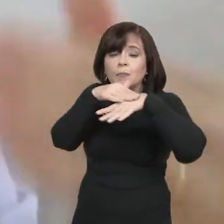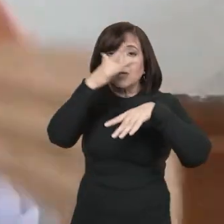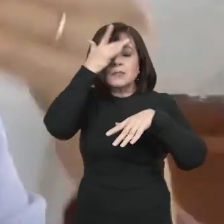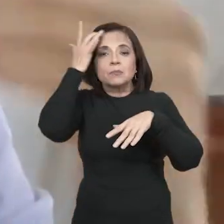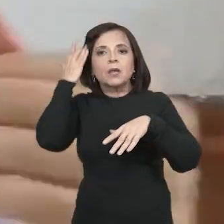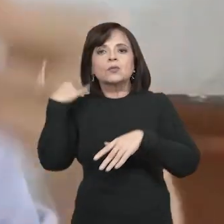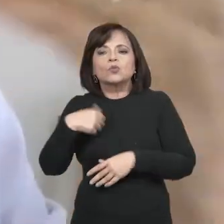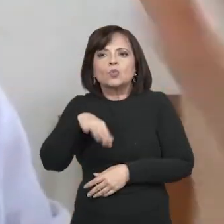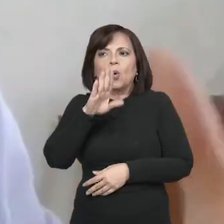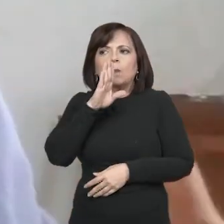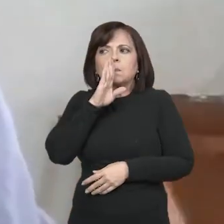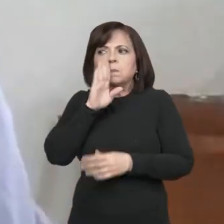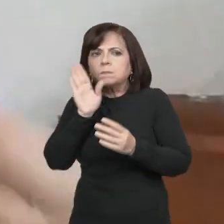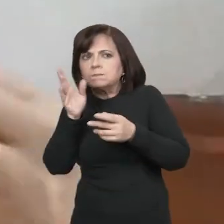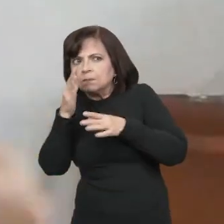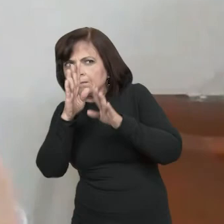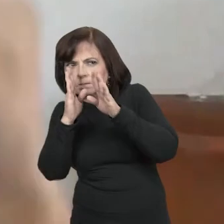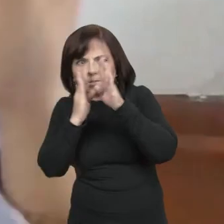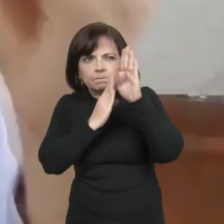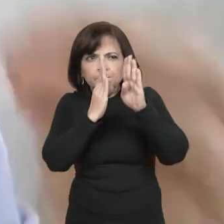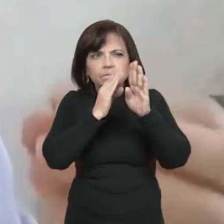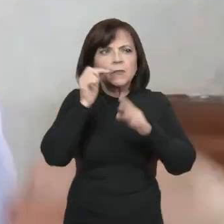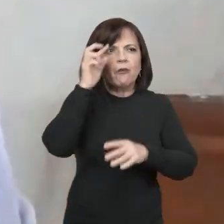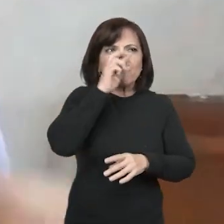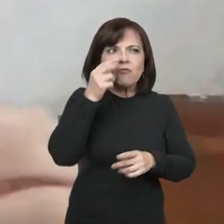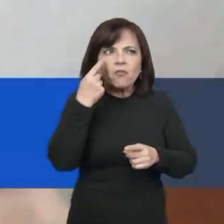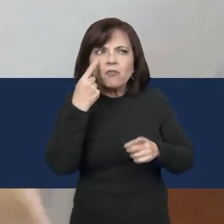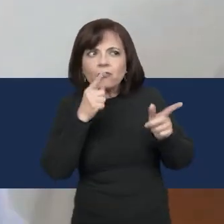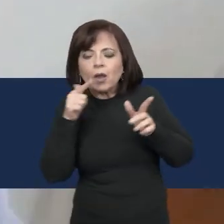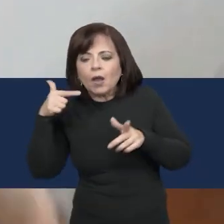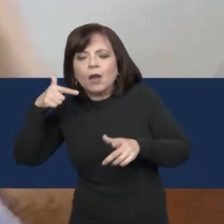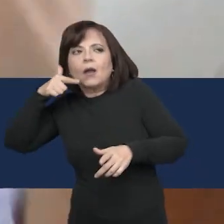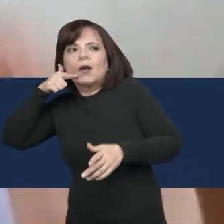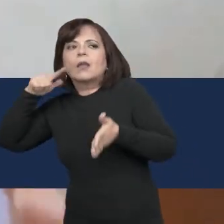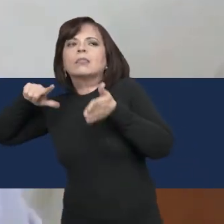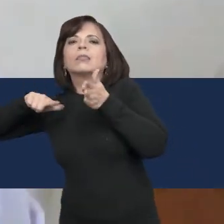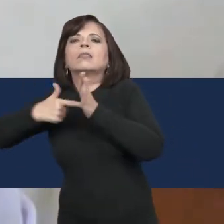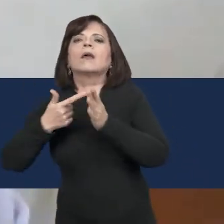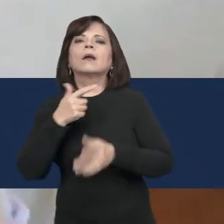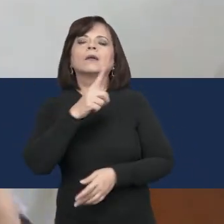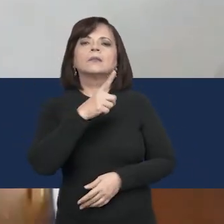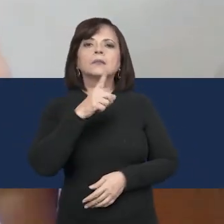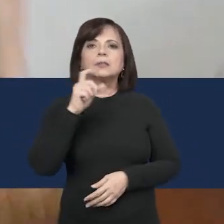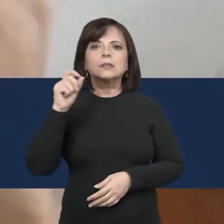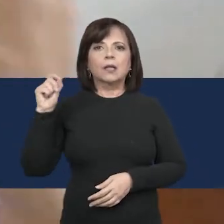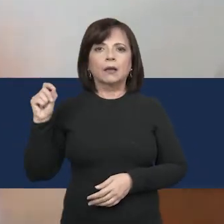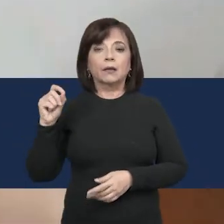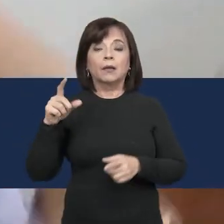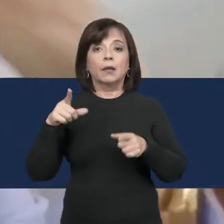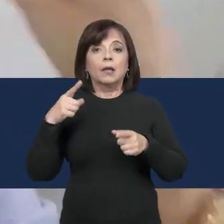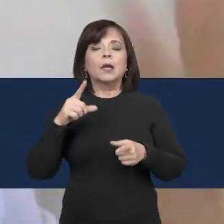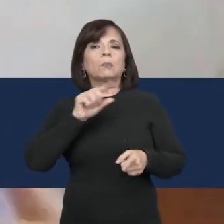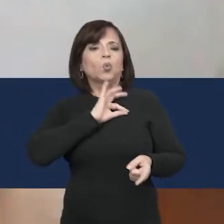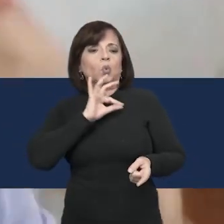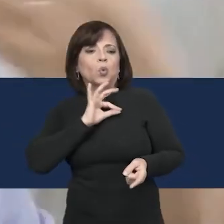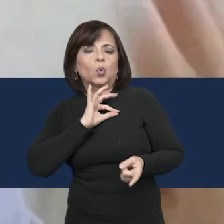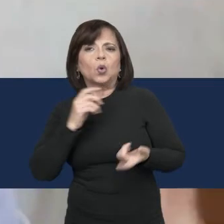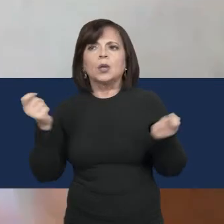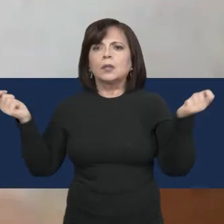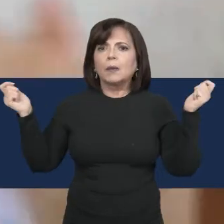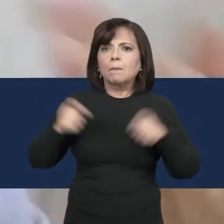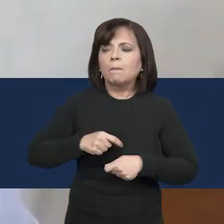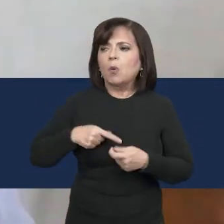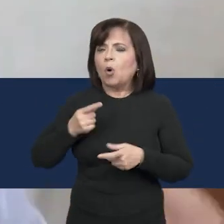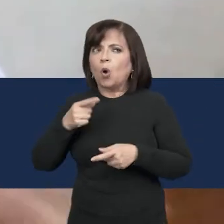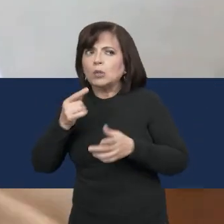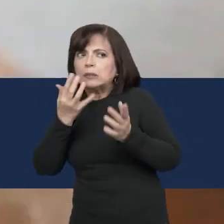as pessoas, ainda que de forma anônima, ainda que de forma reservada, possam, por meio do Disque 100 ou por meio dos canais junto com a Polícia Militar, a Polícia